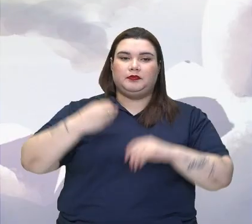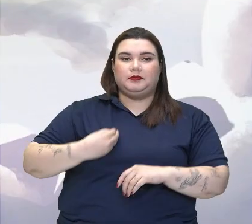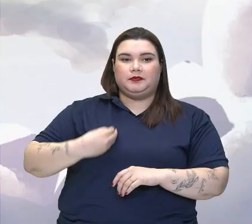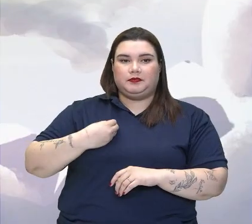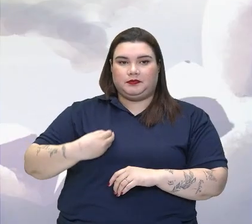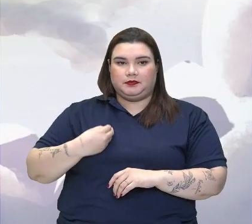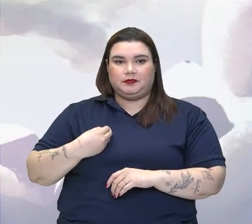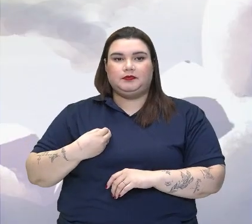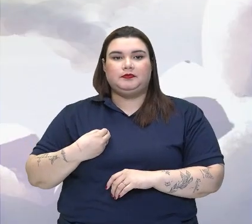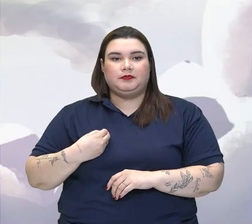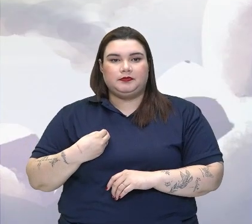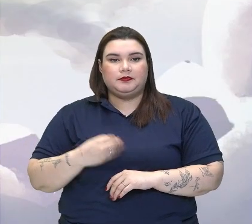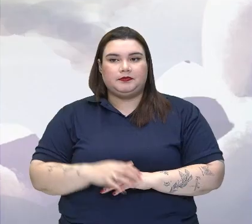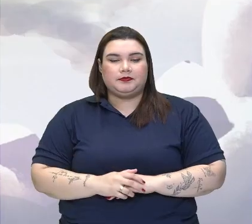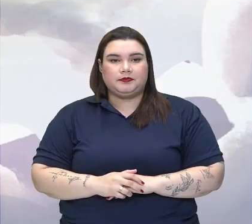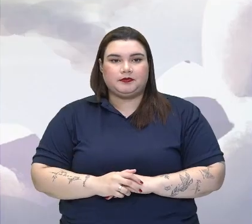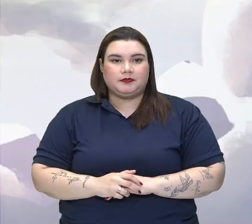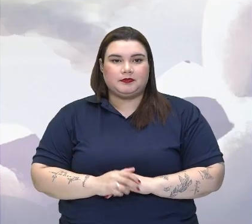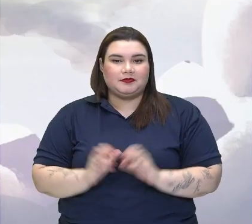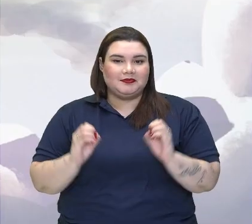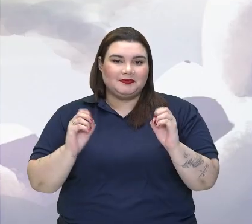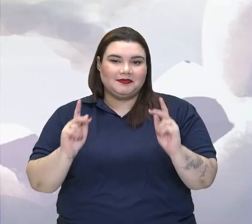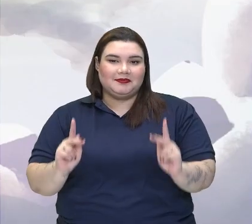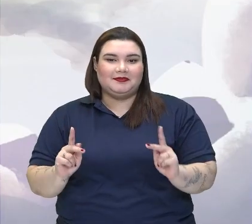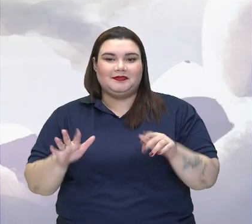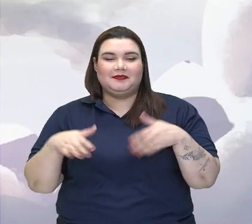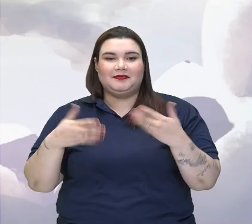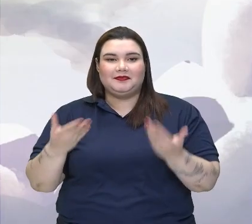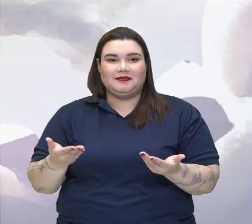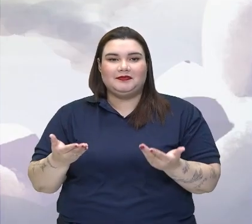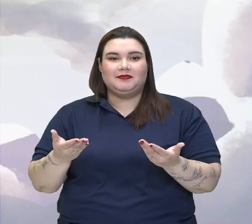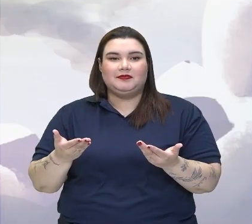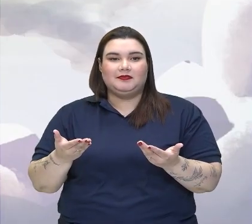alguns processos. Ok? Então, essa é